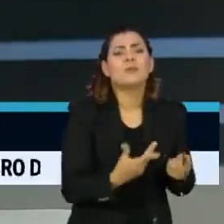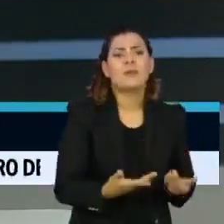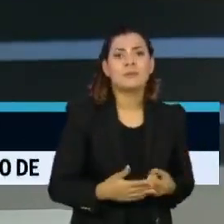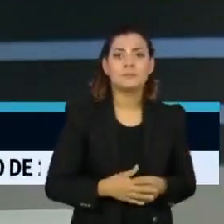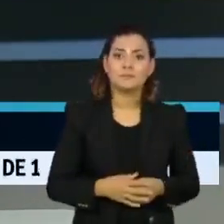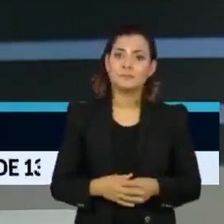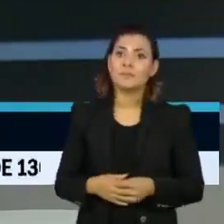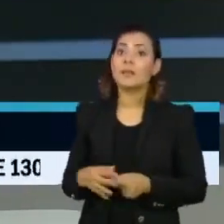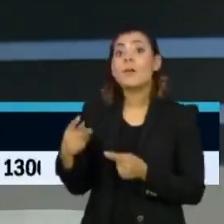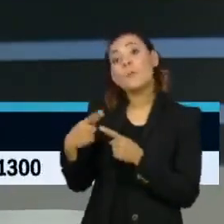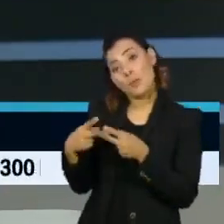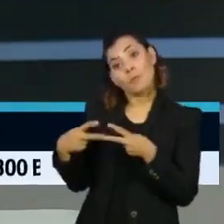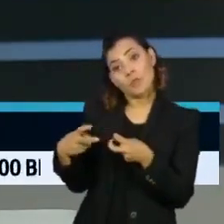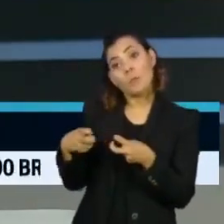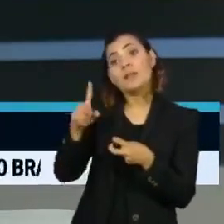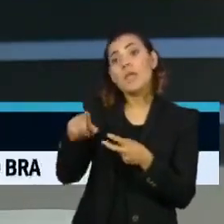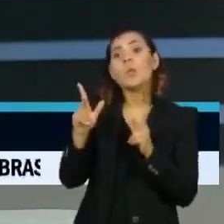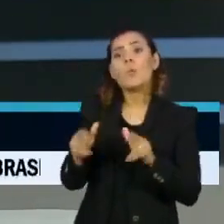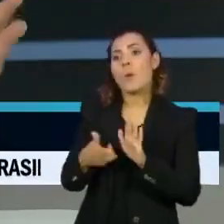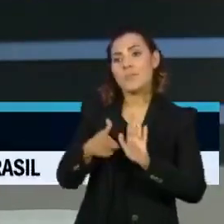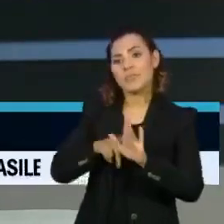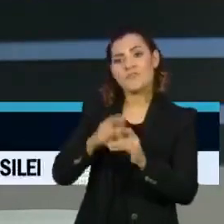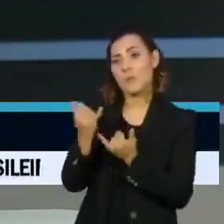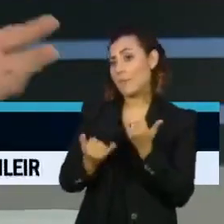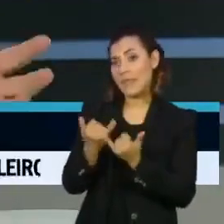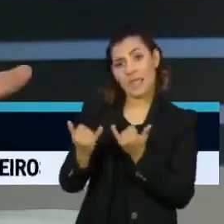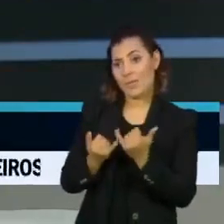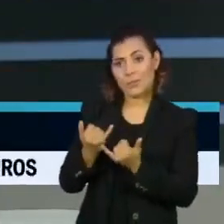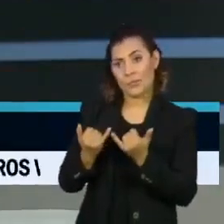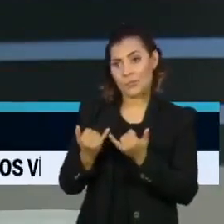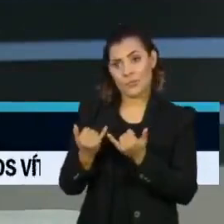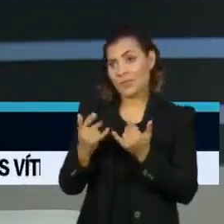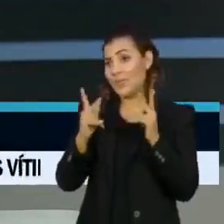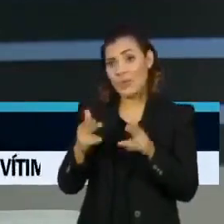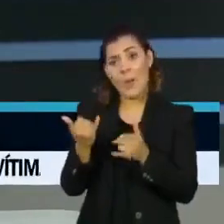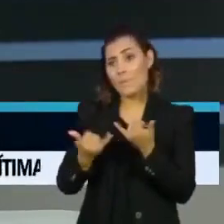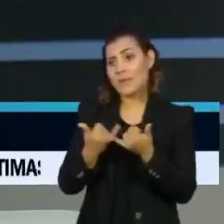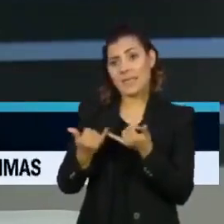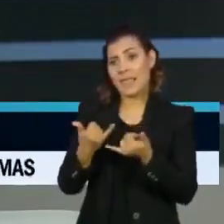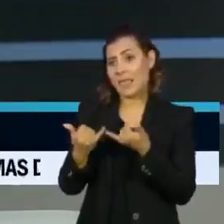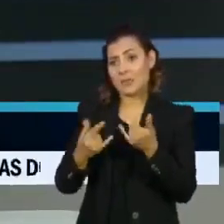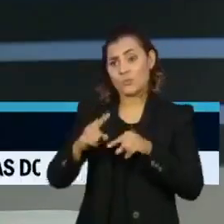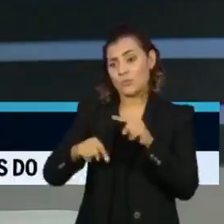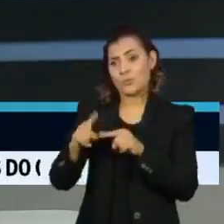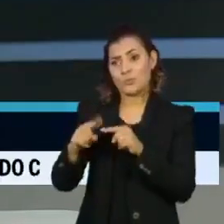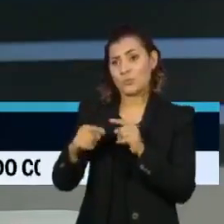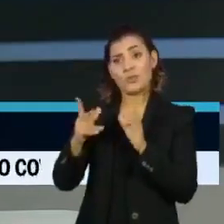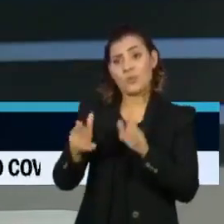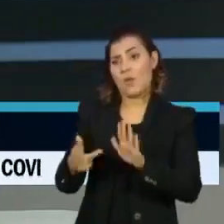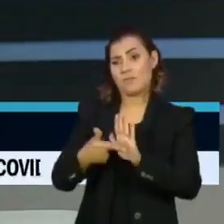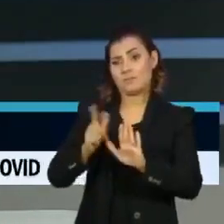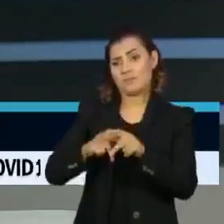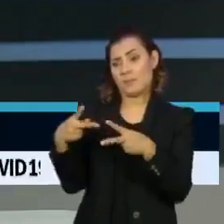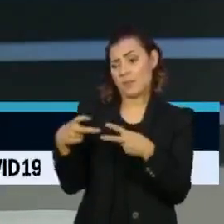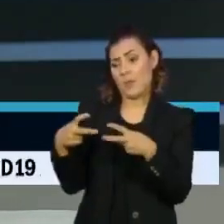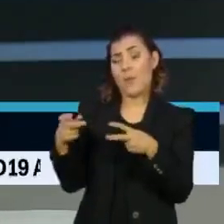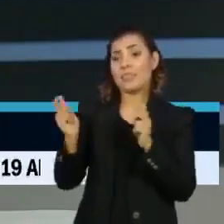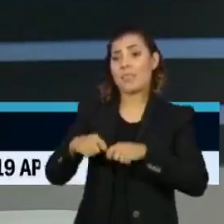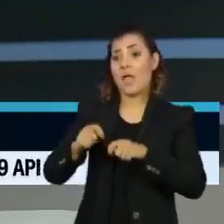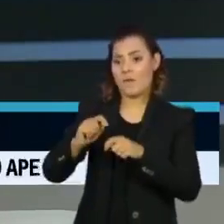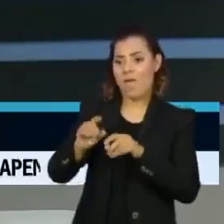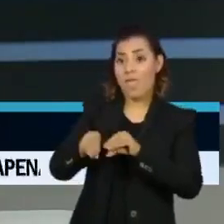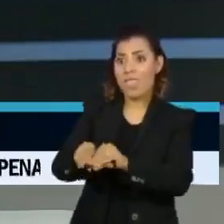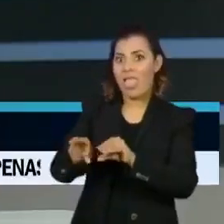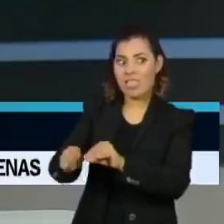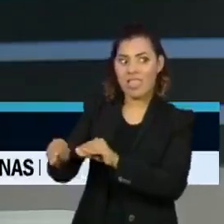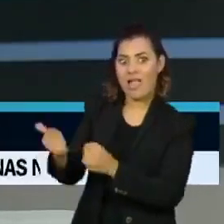O brinquedo é muito interessante, né? Grande empresa, um dos maiores do mundo, petróleo, tem um monte de coisa que envolve essa